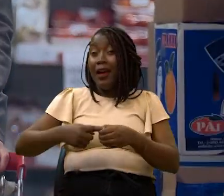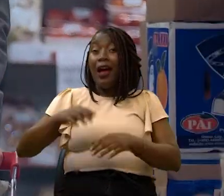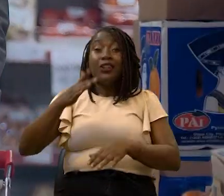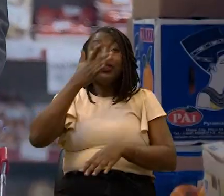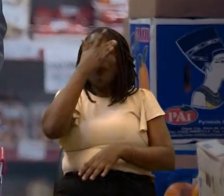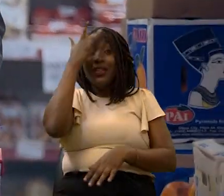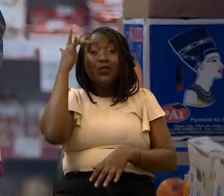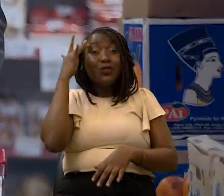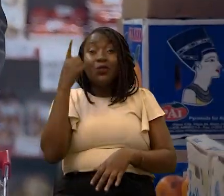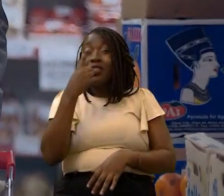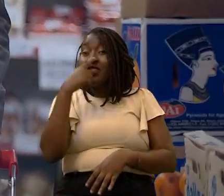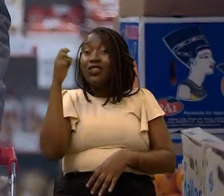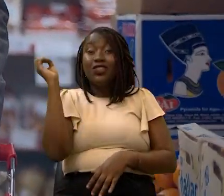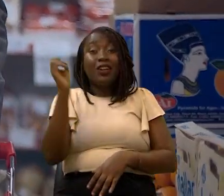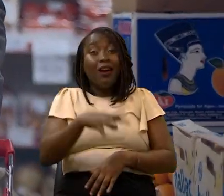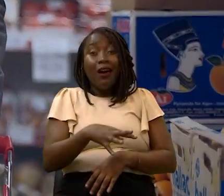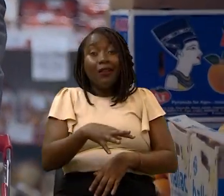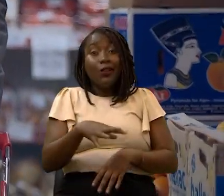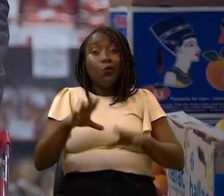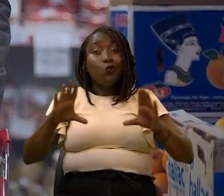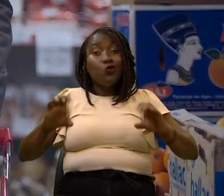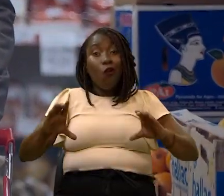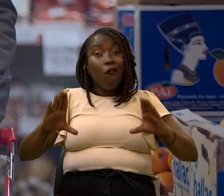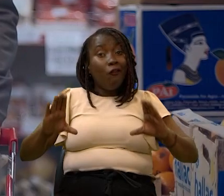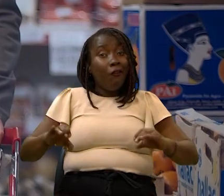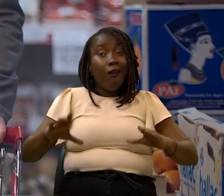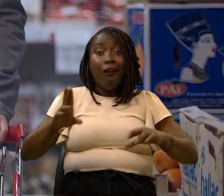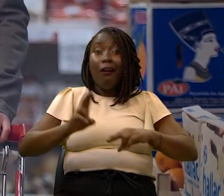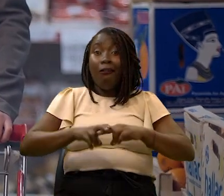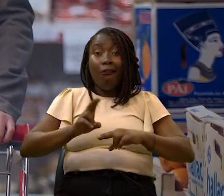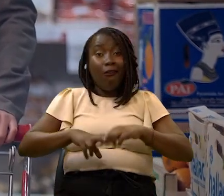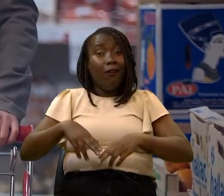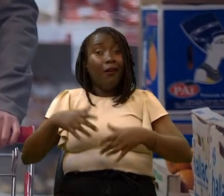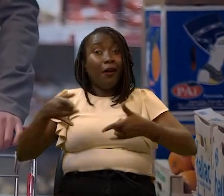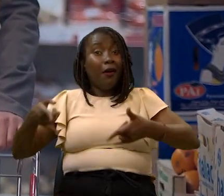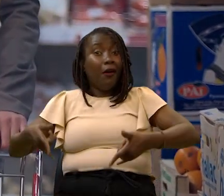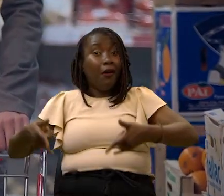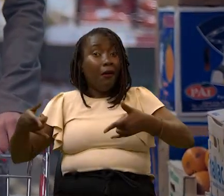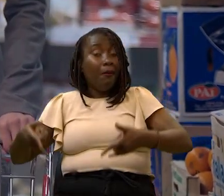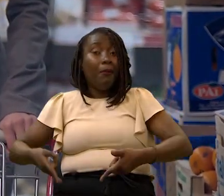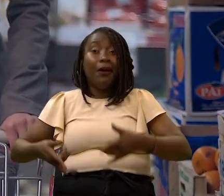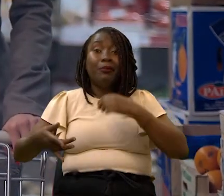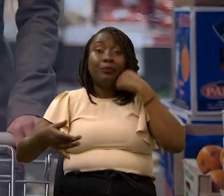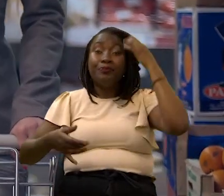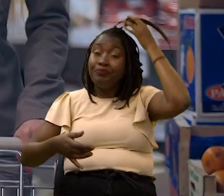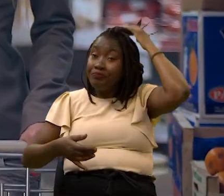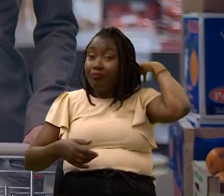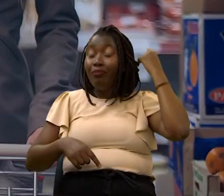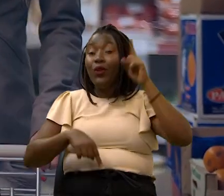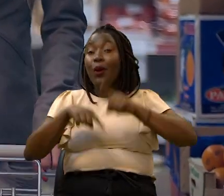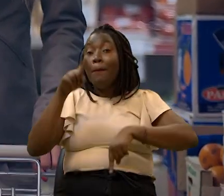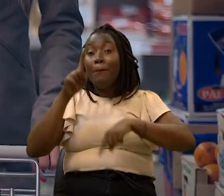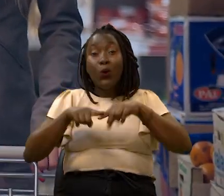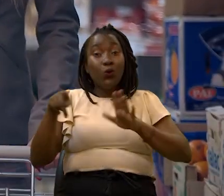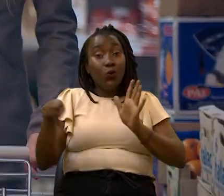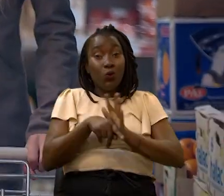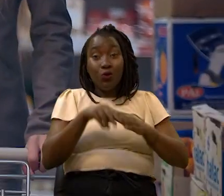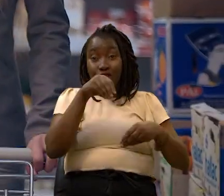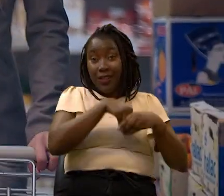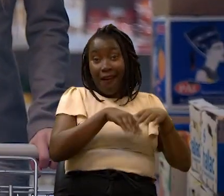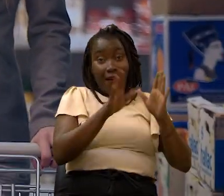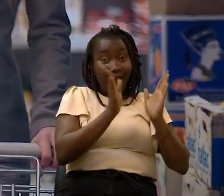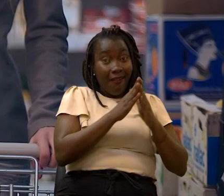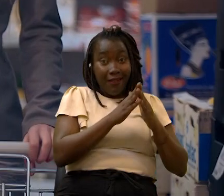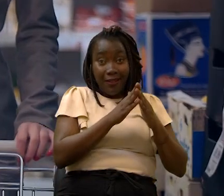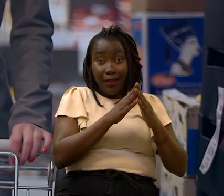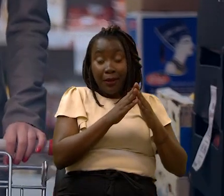cidade, as pessoas descartam sofás, camas, descartam produtos